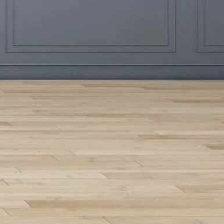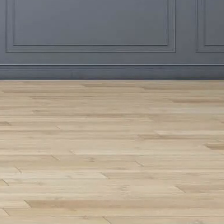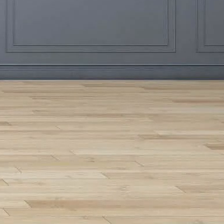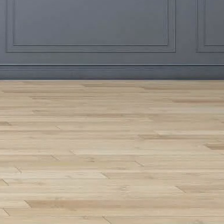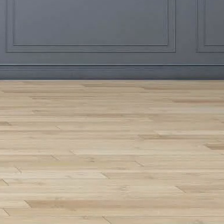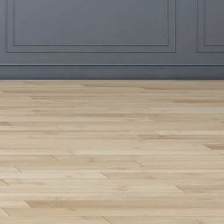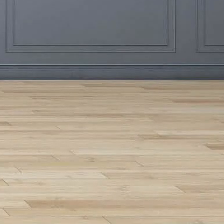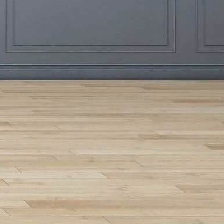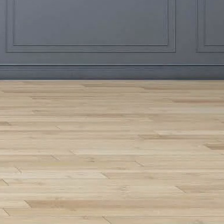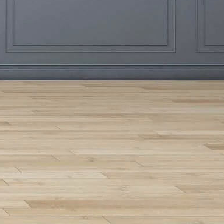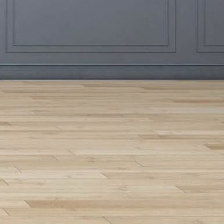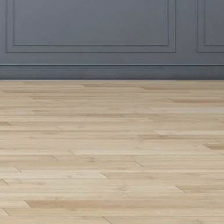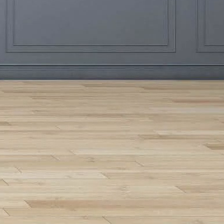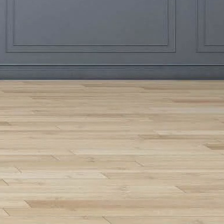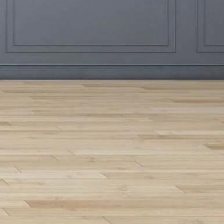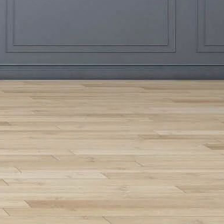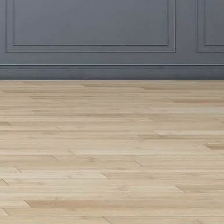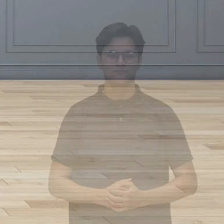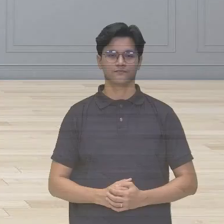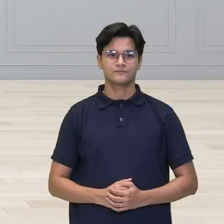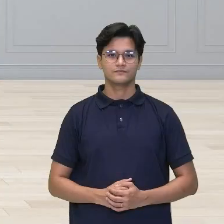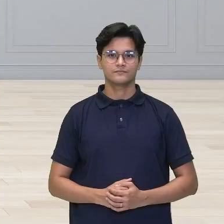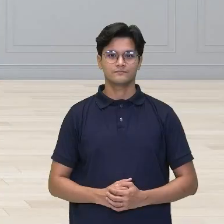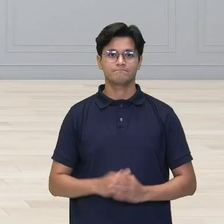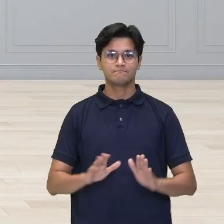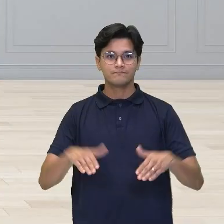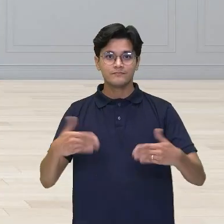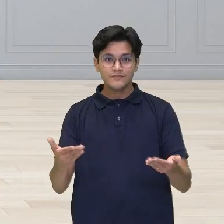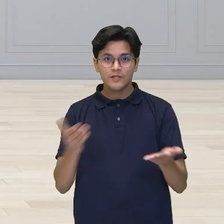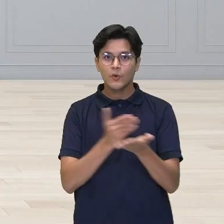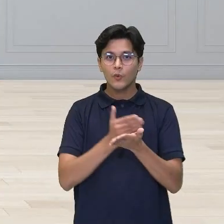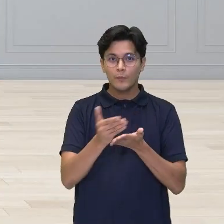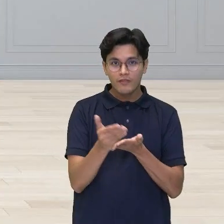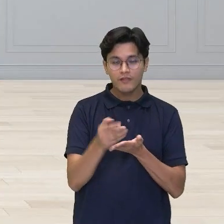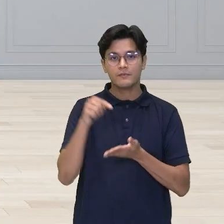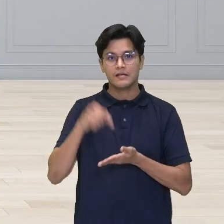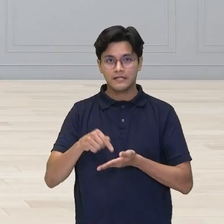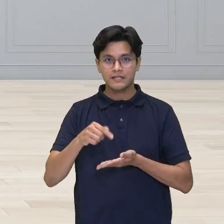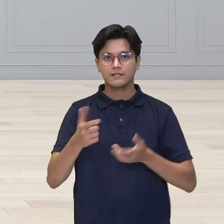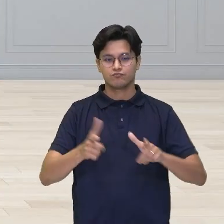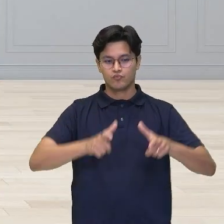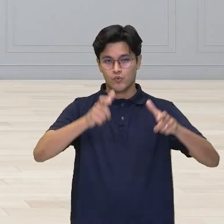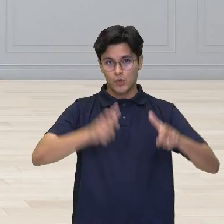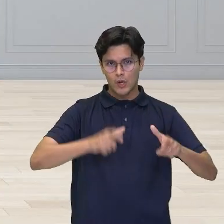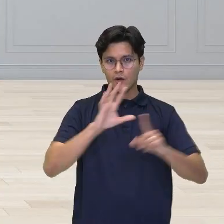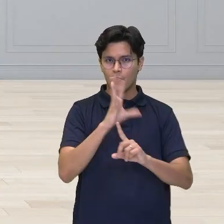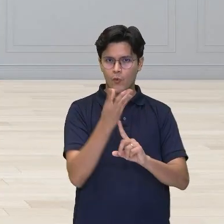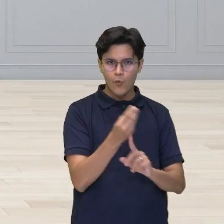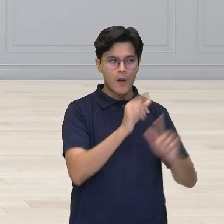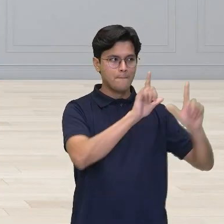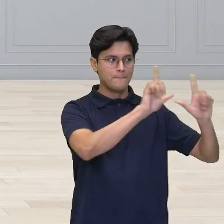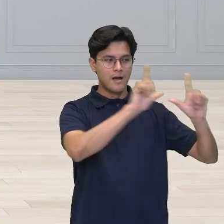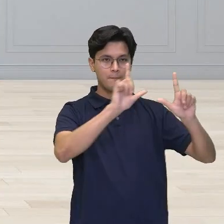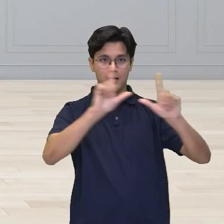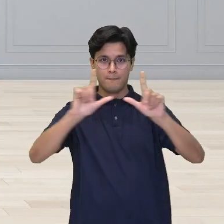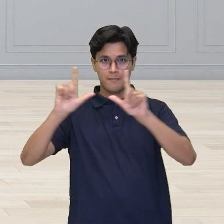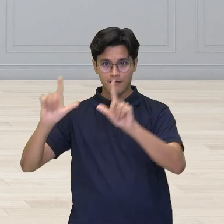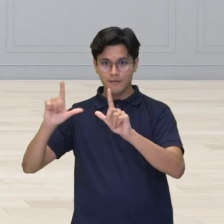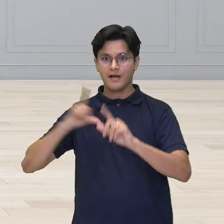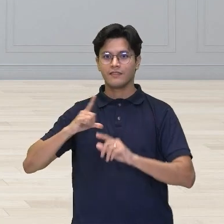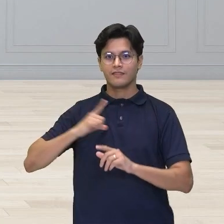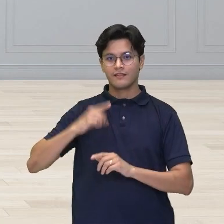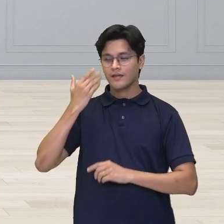Então, iniciamos a aula de hoje numa galeria de arte, como vocês podem ver aqui a meu lado, são